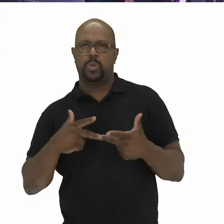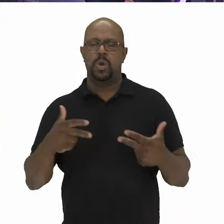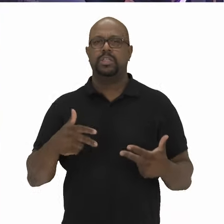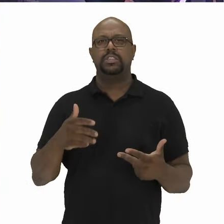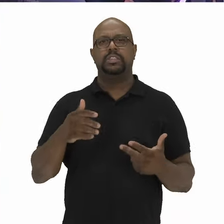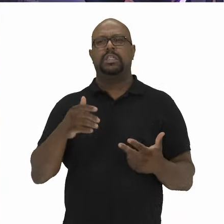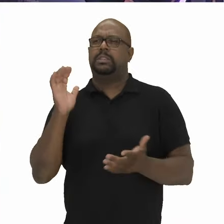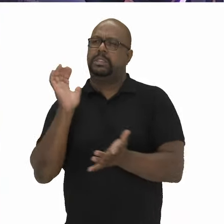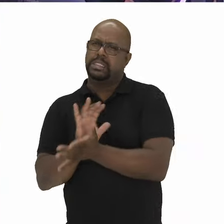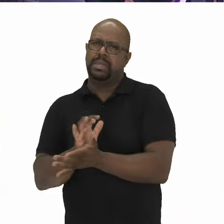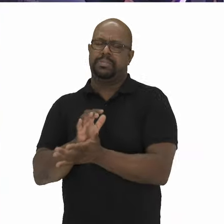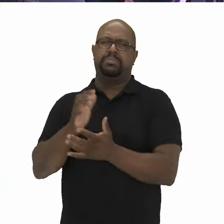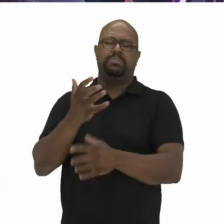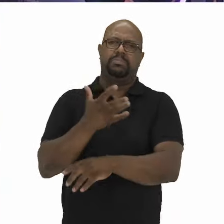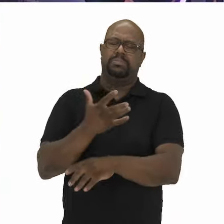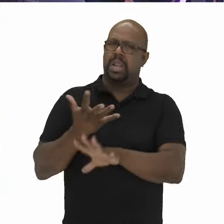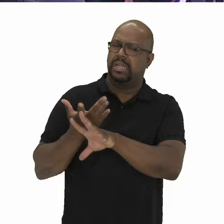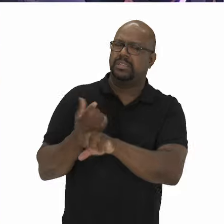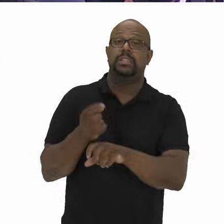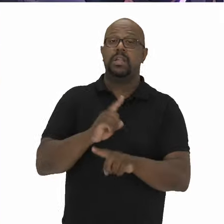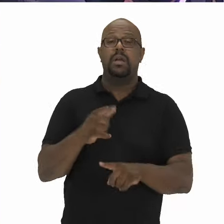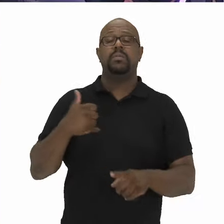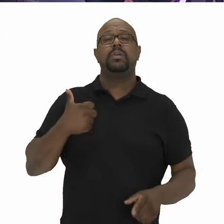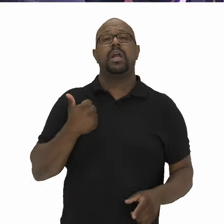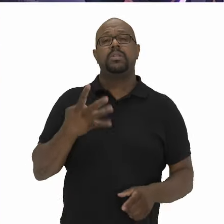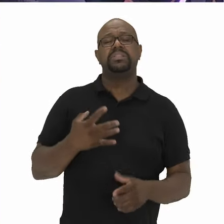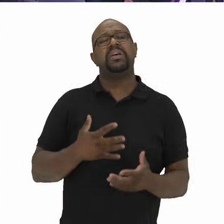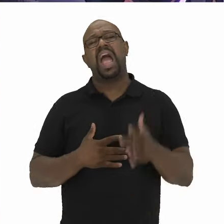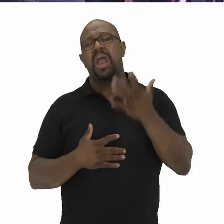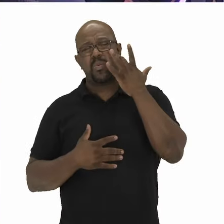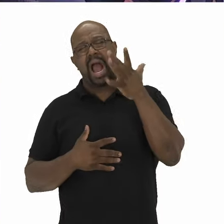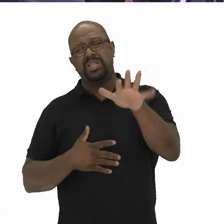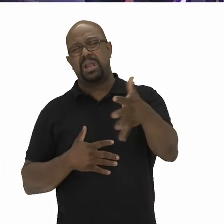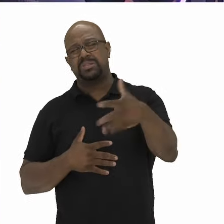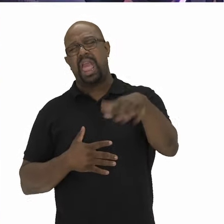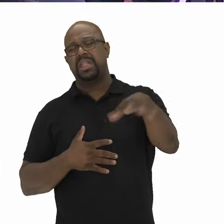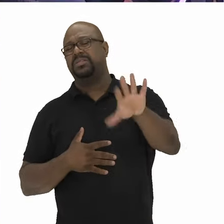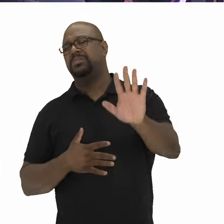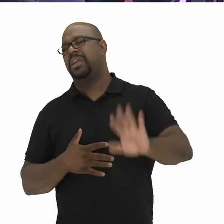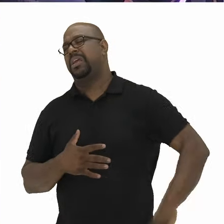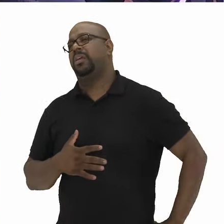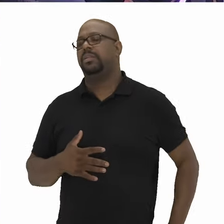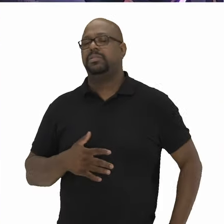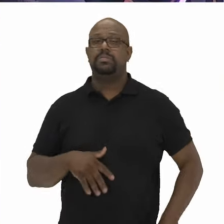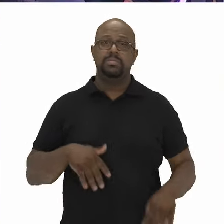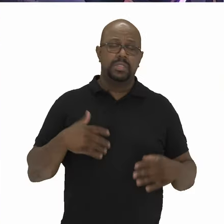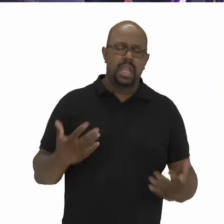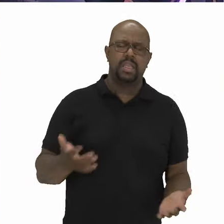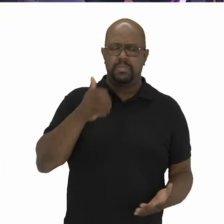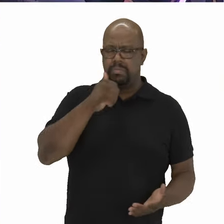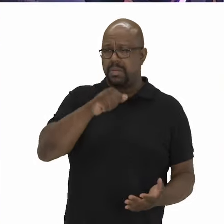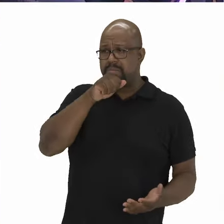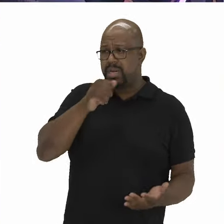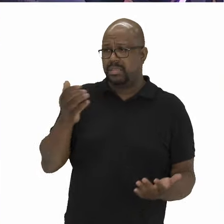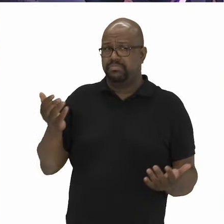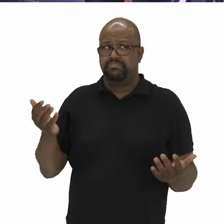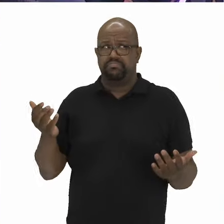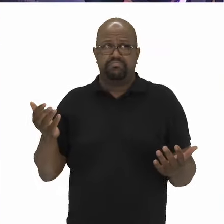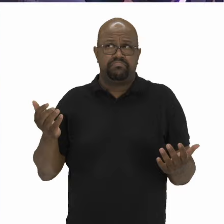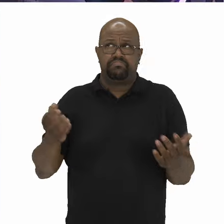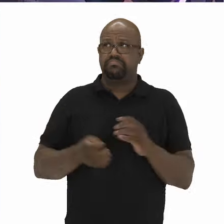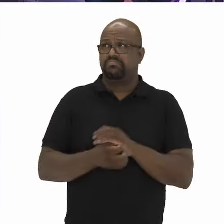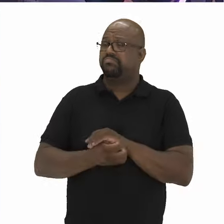metodologia numa equipe multidisciplinar não com 14 anos é eu acho que é isso né E aí minha mãe